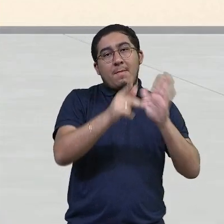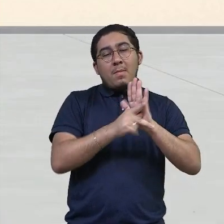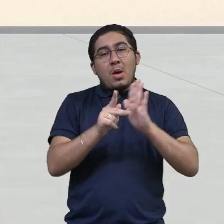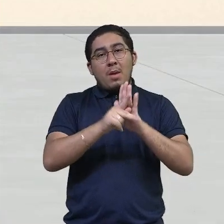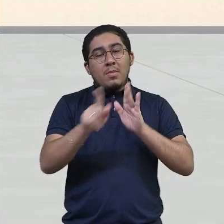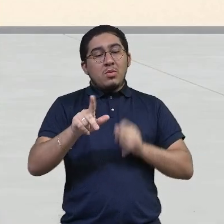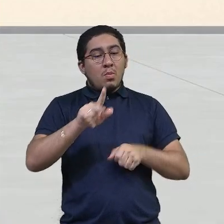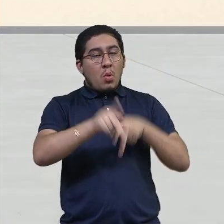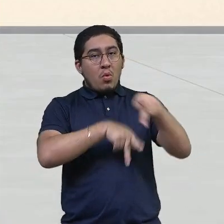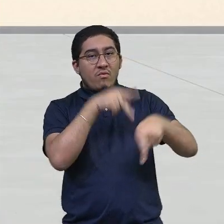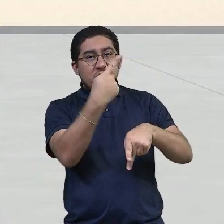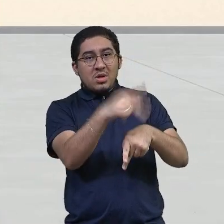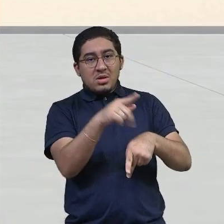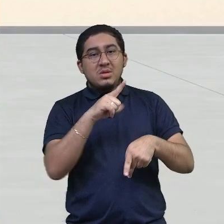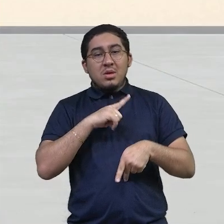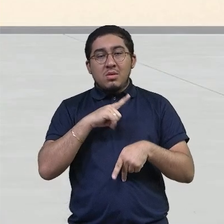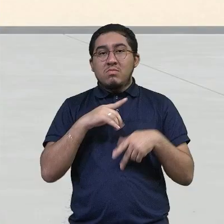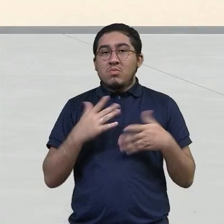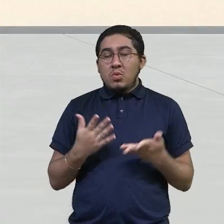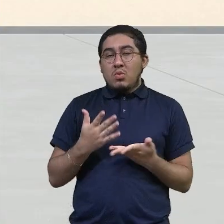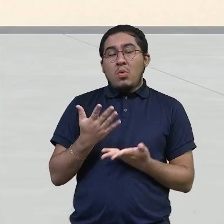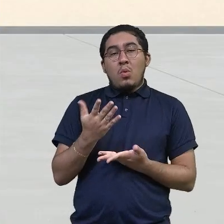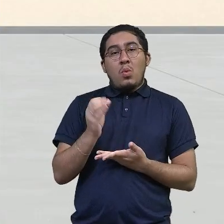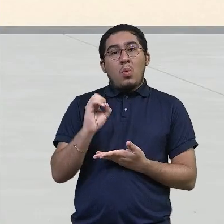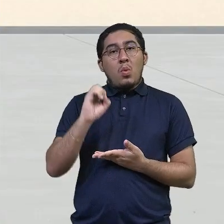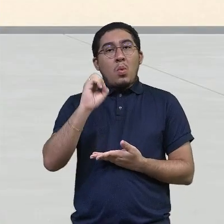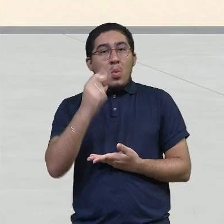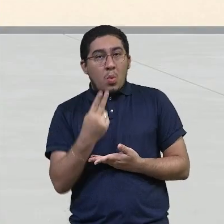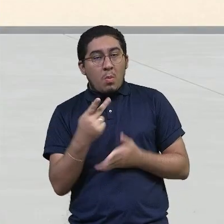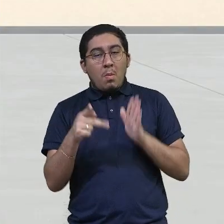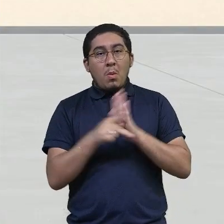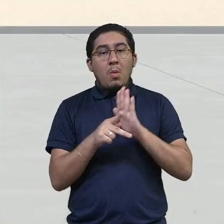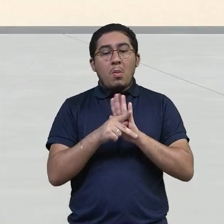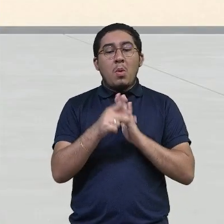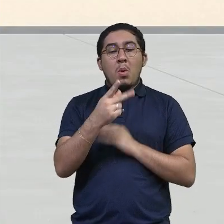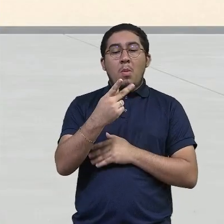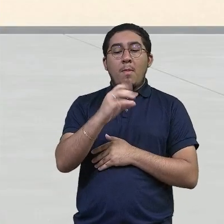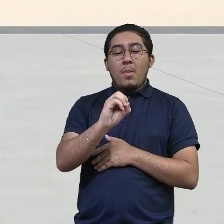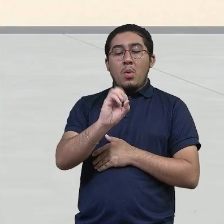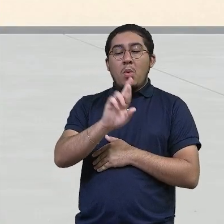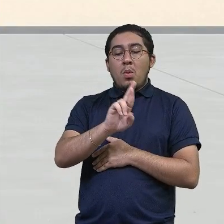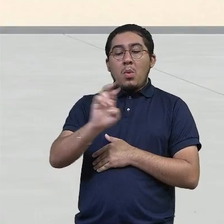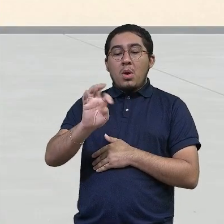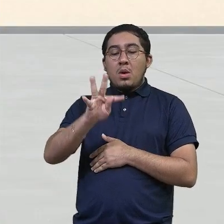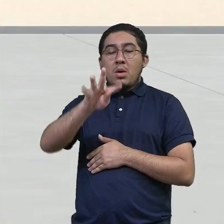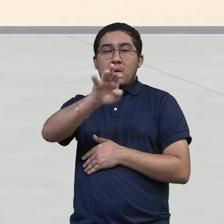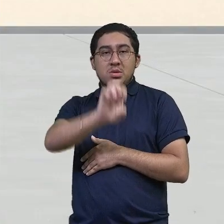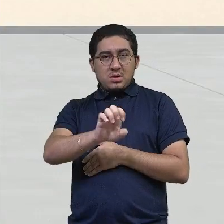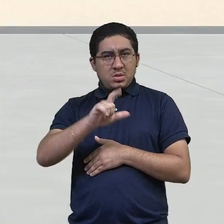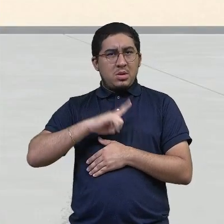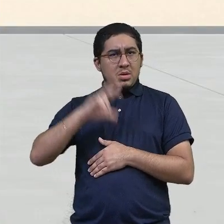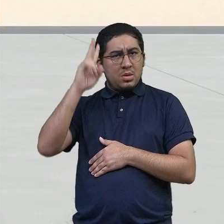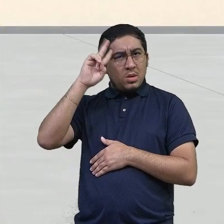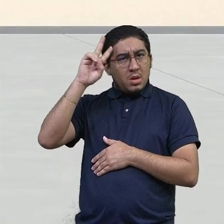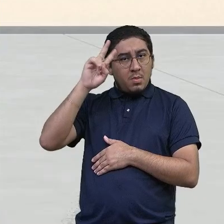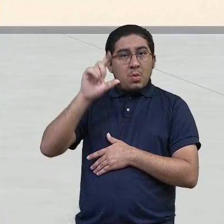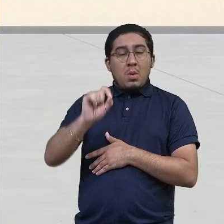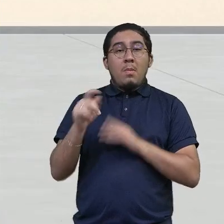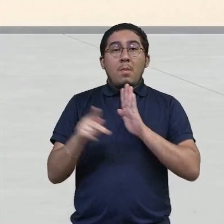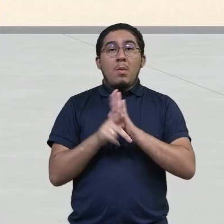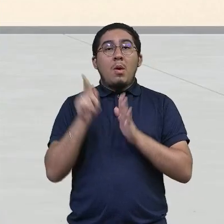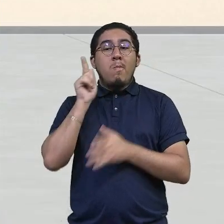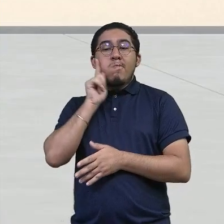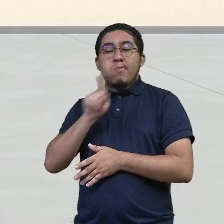política do Big Stick, ou do grande porrete, que era aquela versão onde os Estados Unidos usava